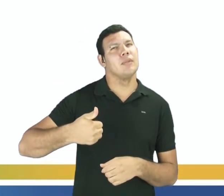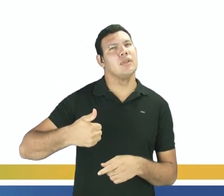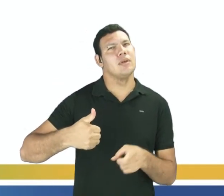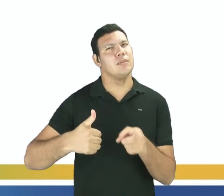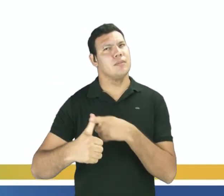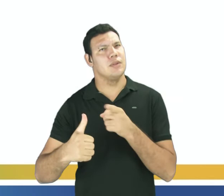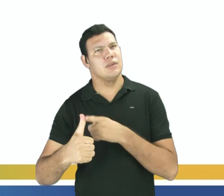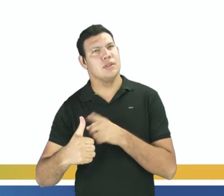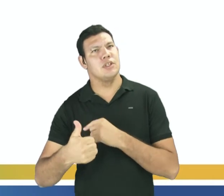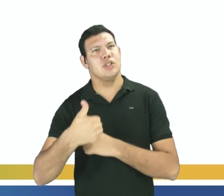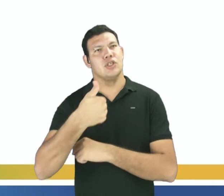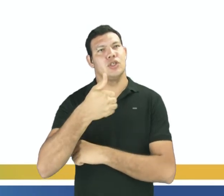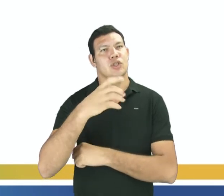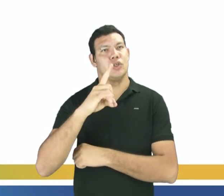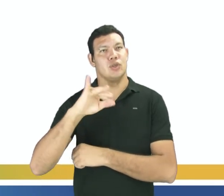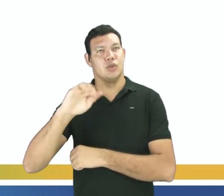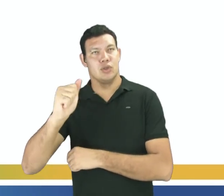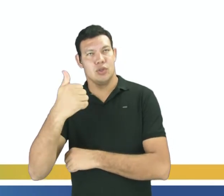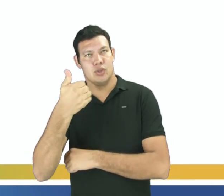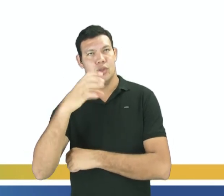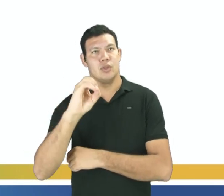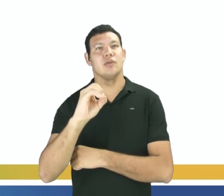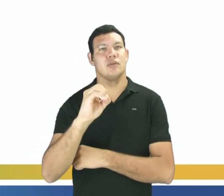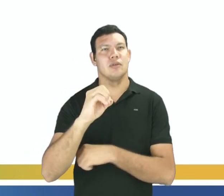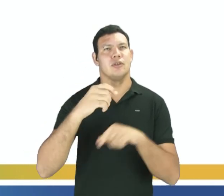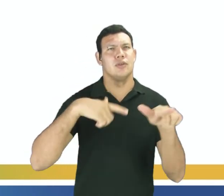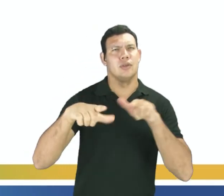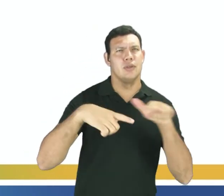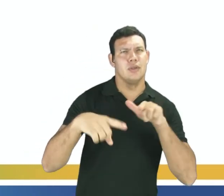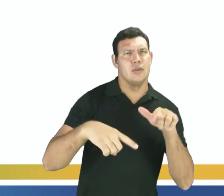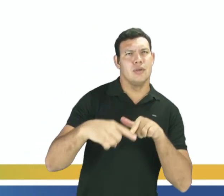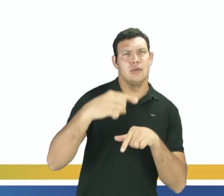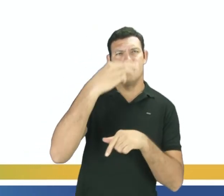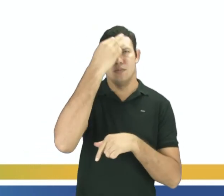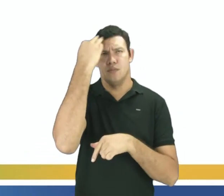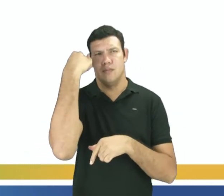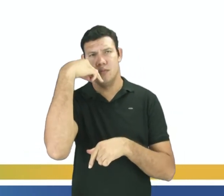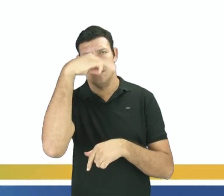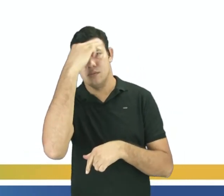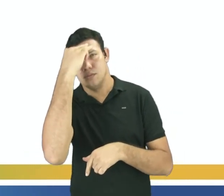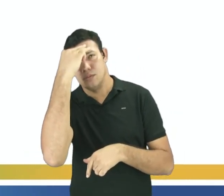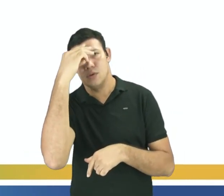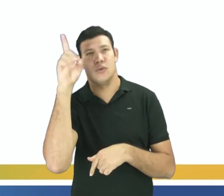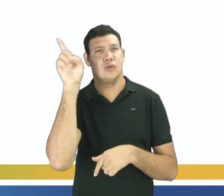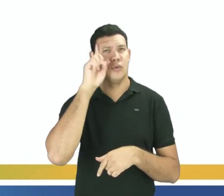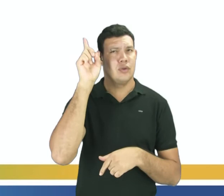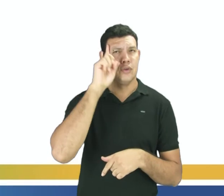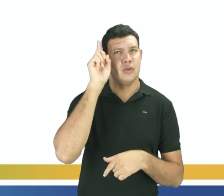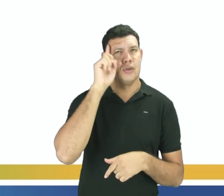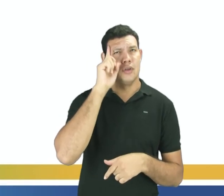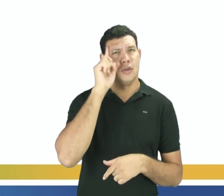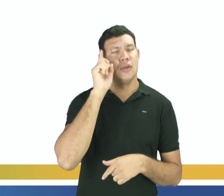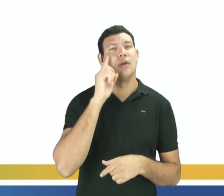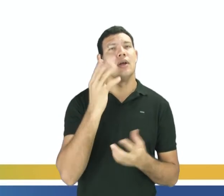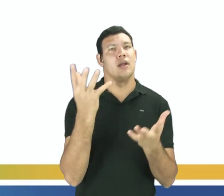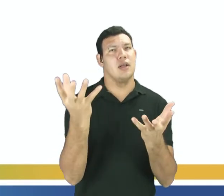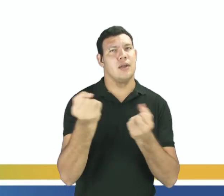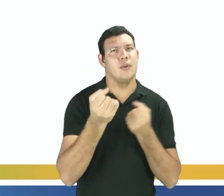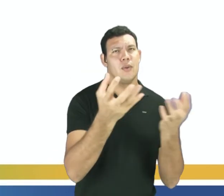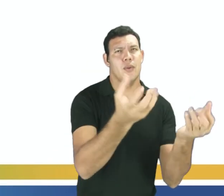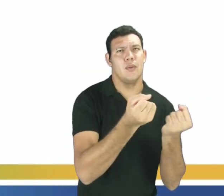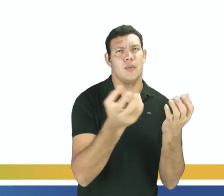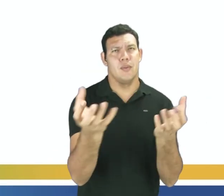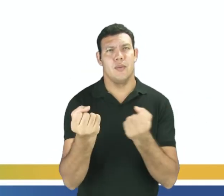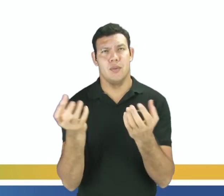por dia nos dias seguintes até o término da campanha. Admitindo-se o ritmo da coleta, tenha se mantido